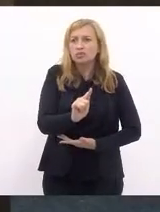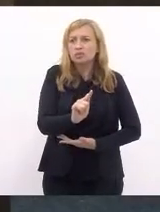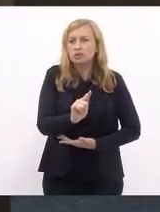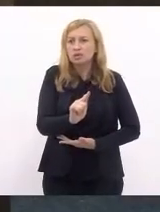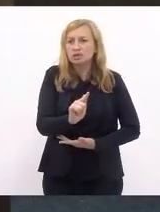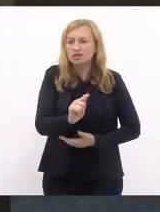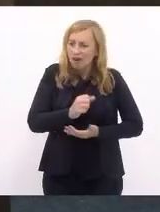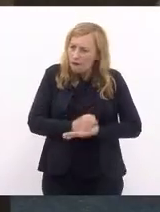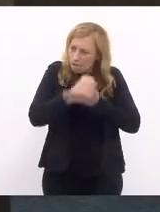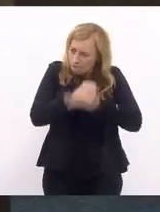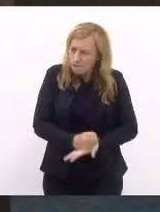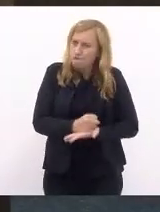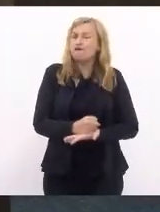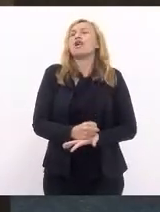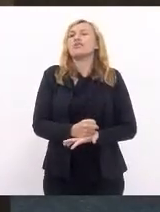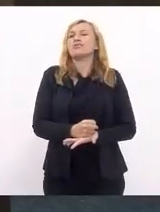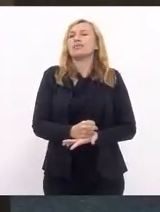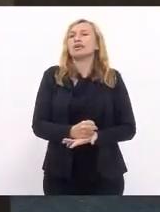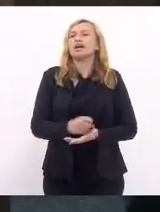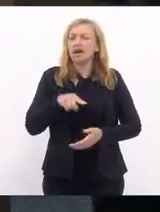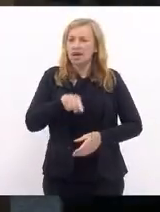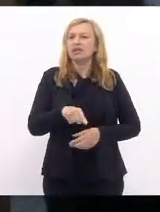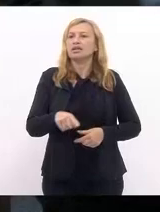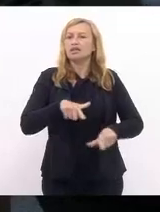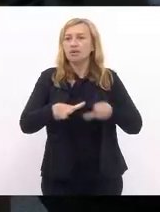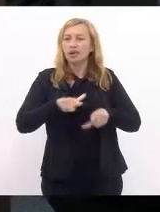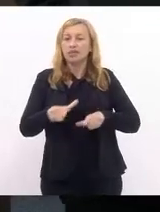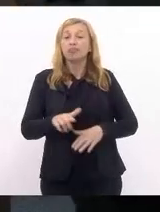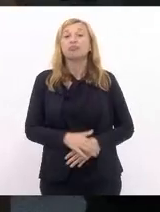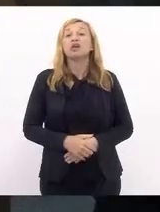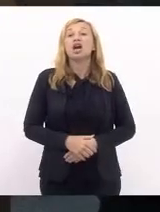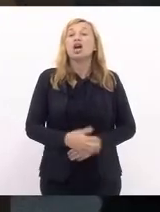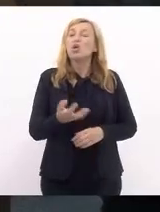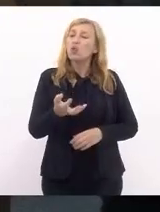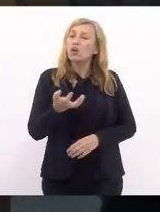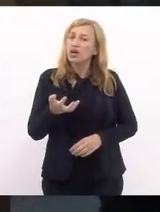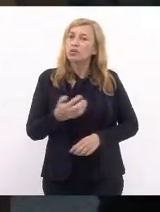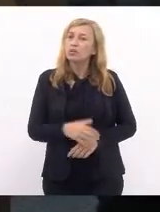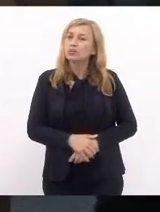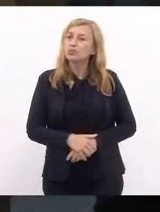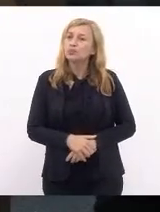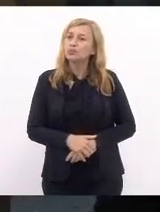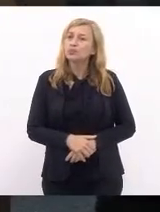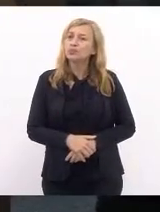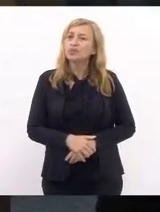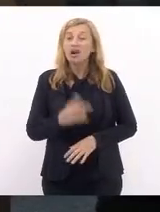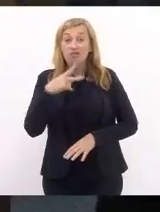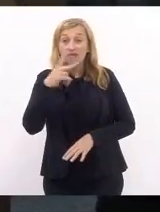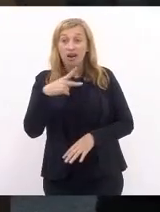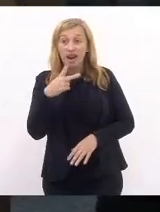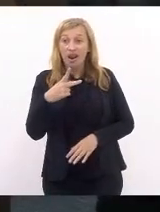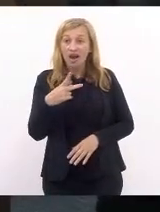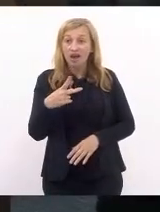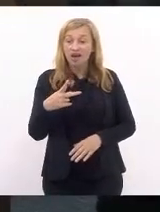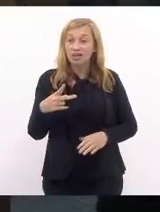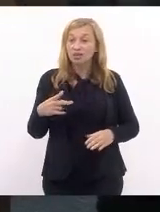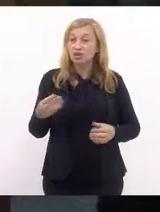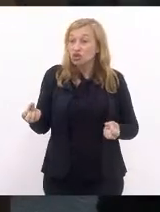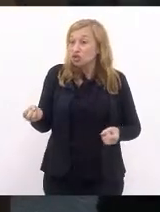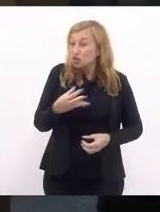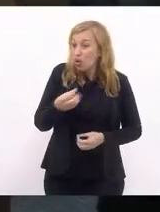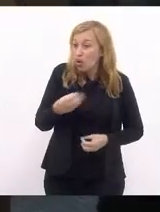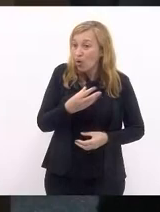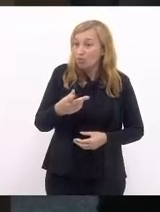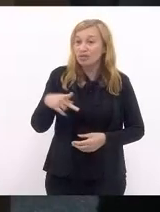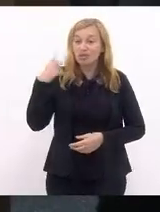estar firmes e está aqui trabalhando eu quero dizer que essa garotada que chegou